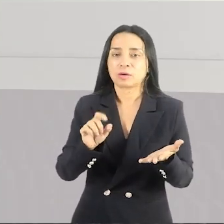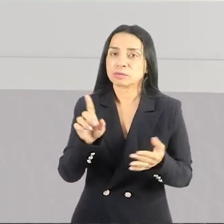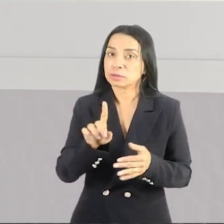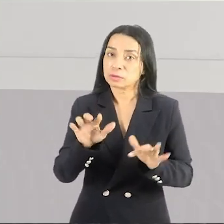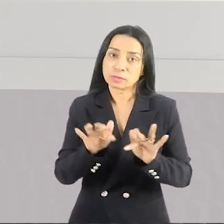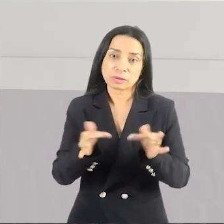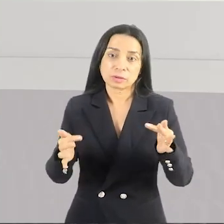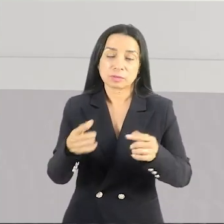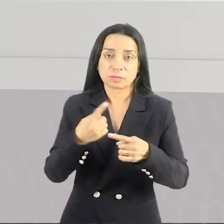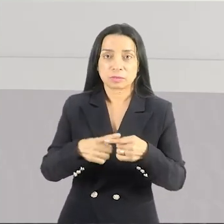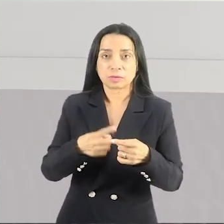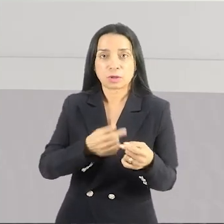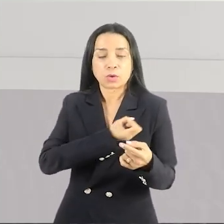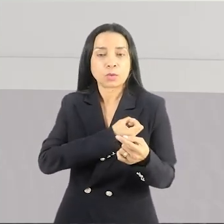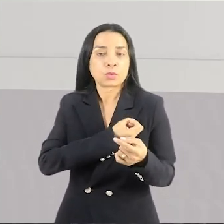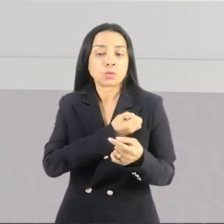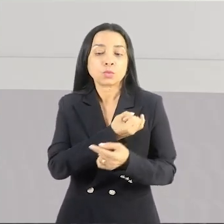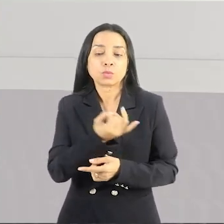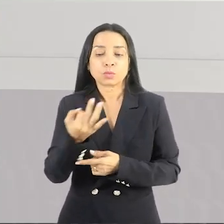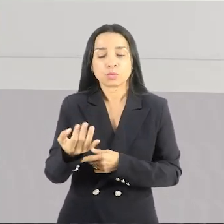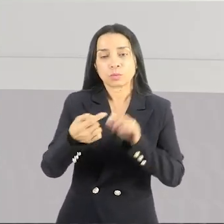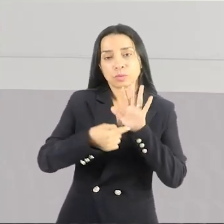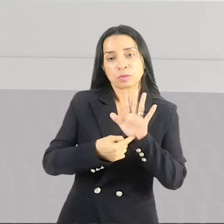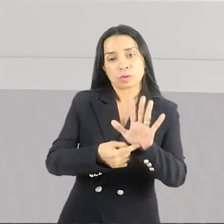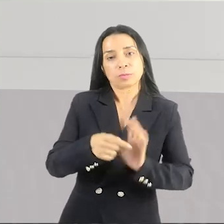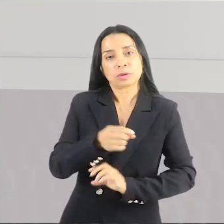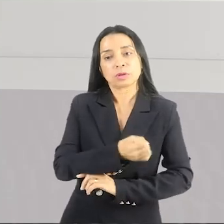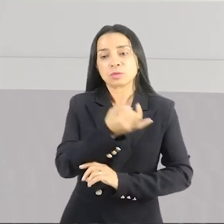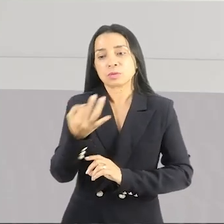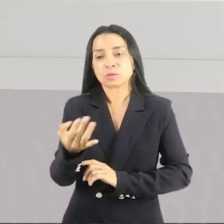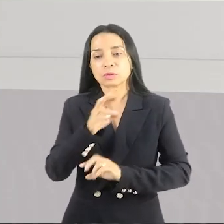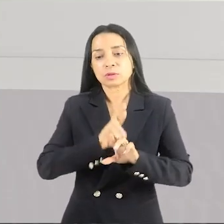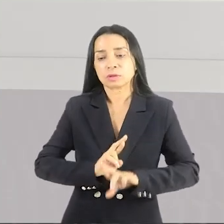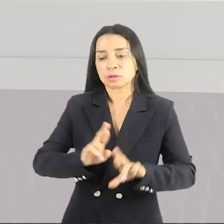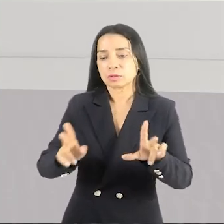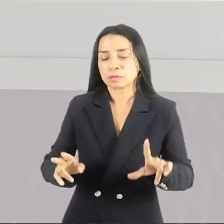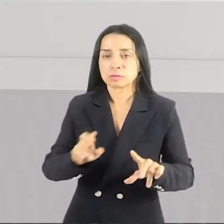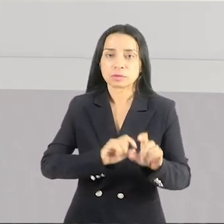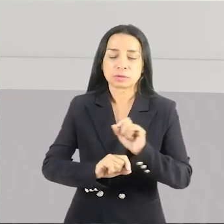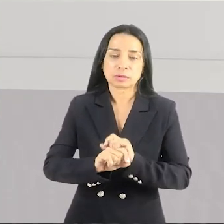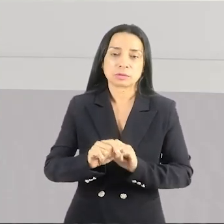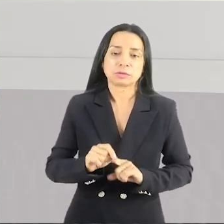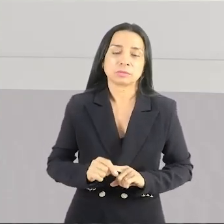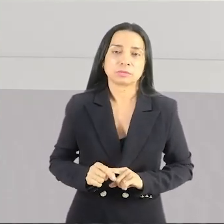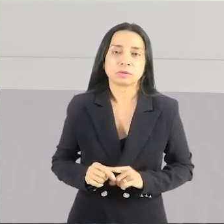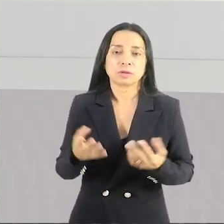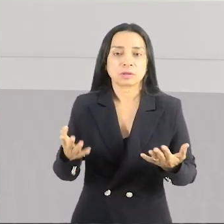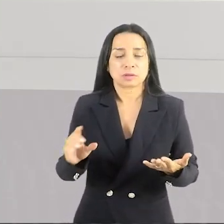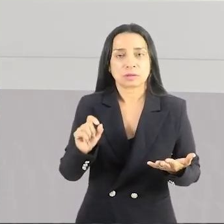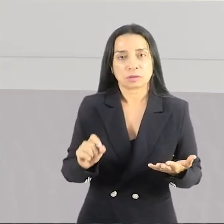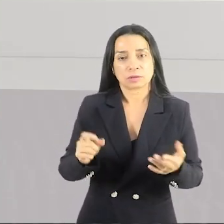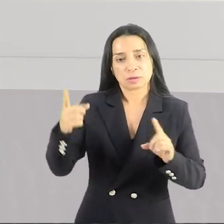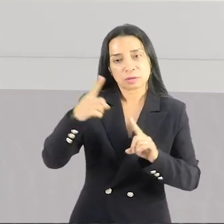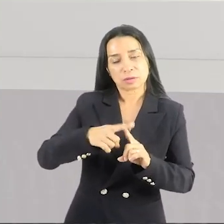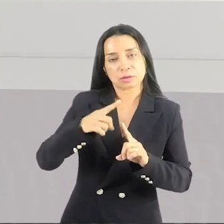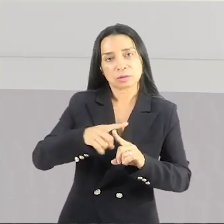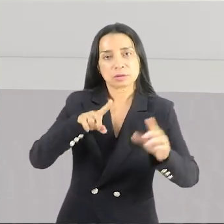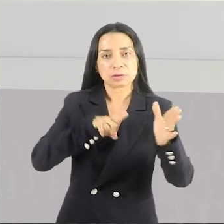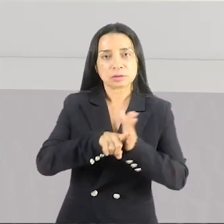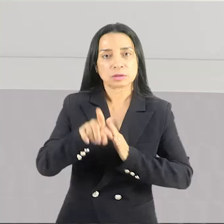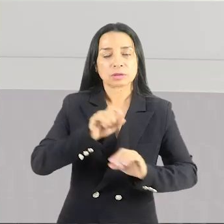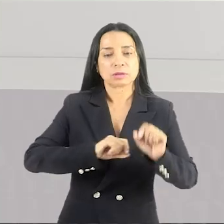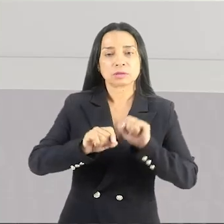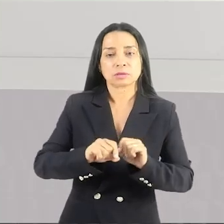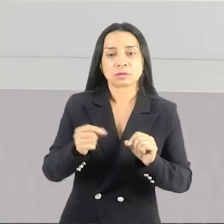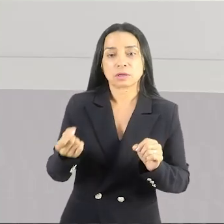simples, porque esses números elas se apresentam em quantidades diferentes. Tá? Então, esse tipo de questão